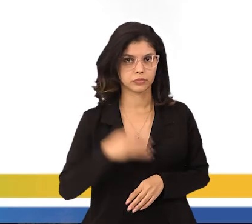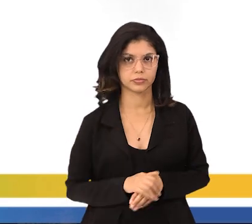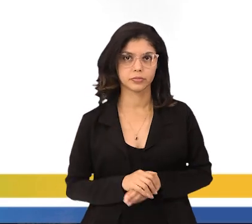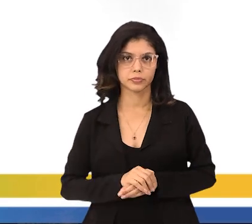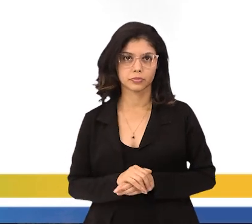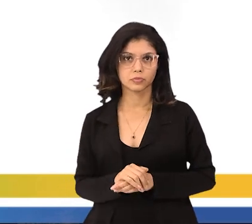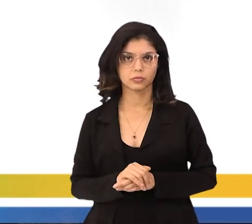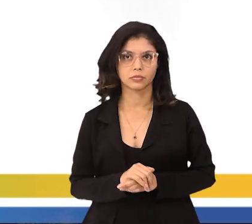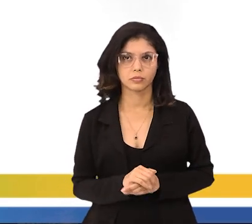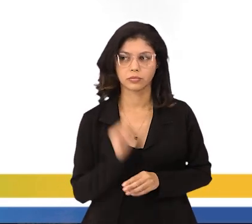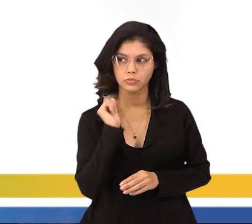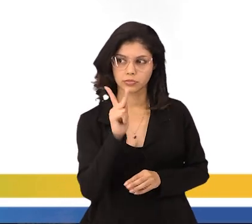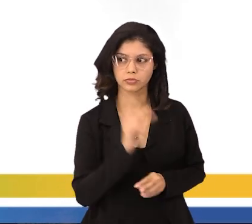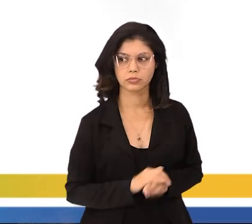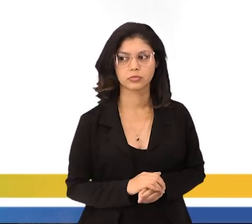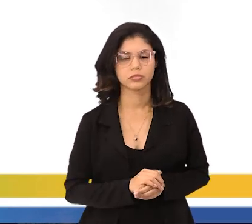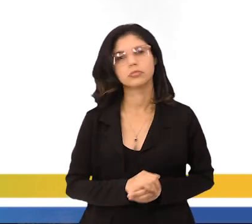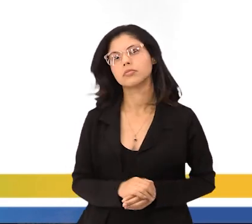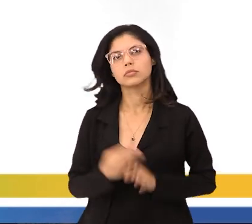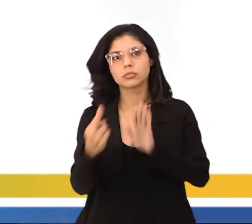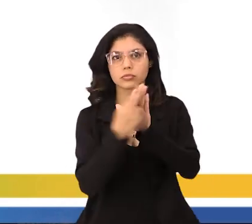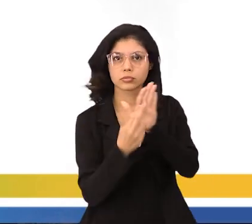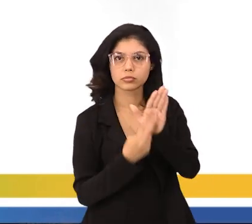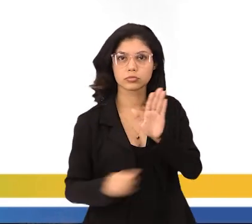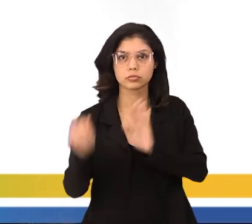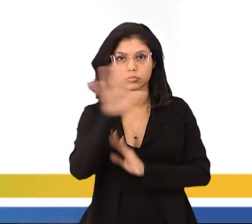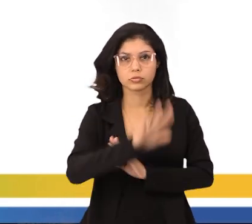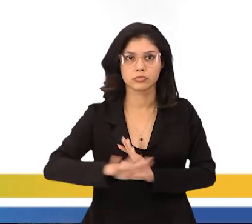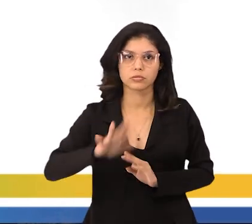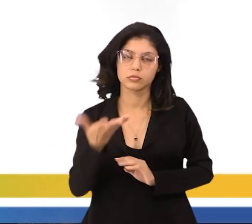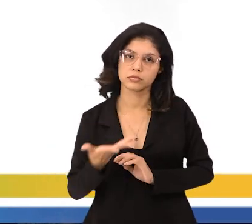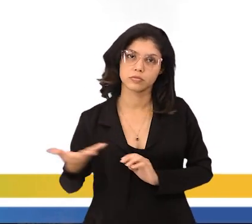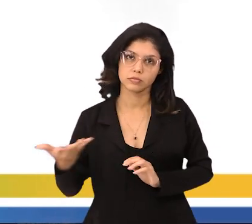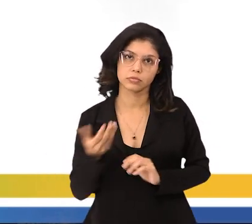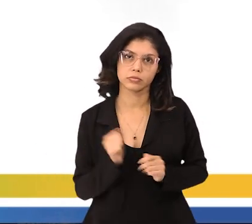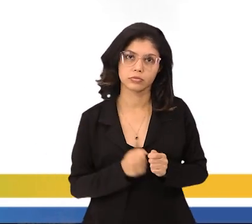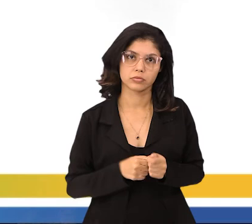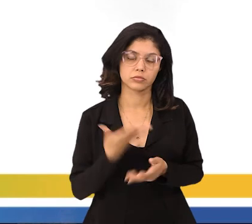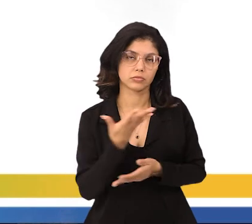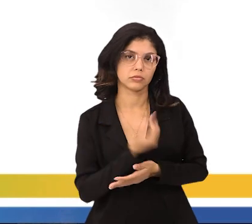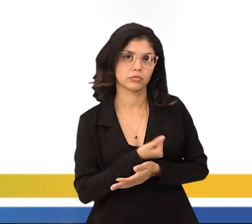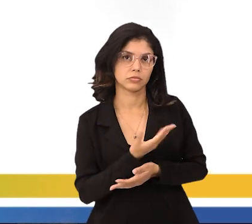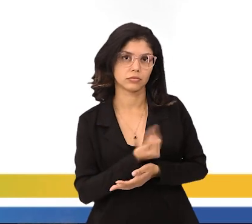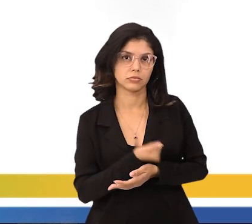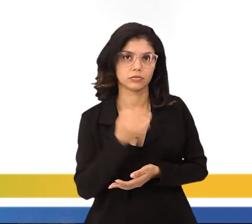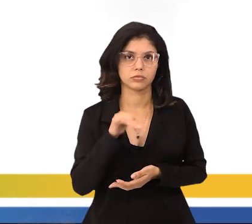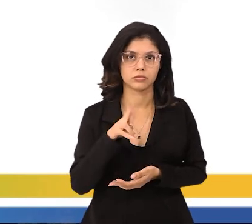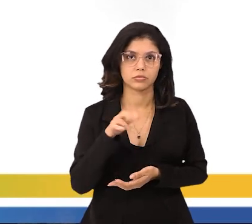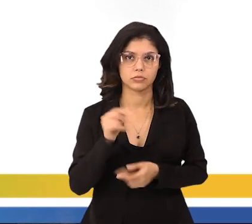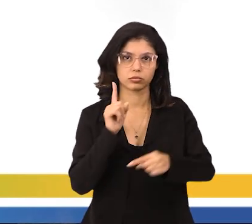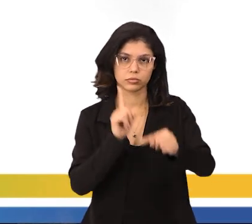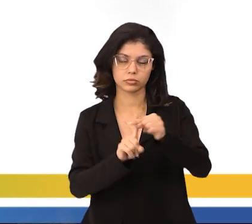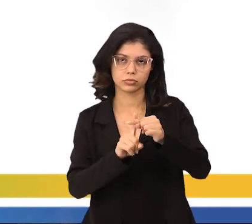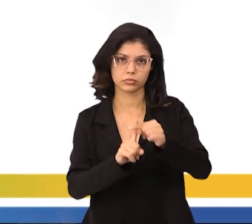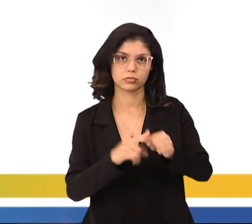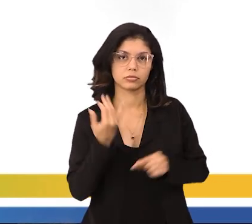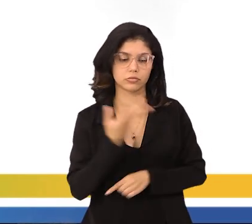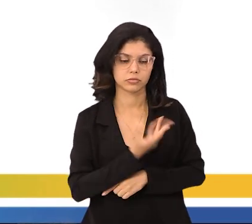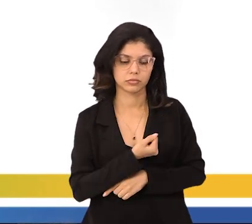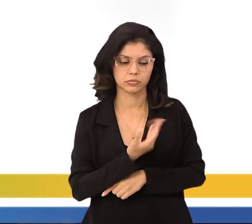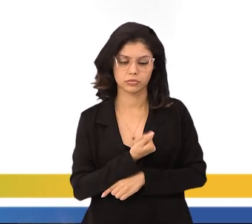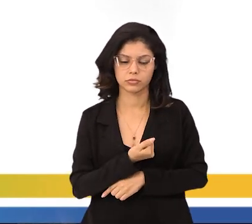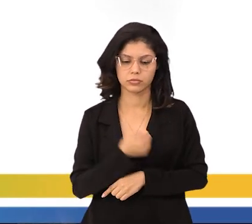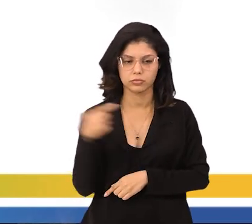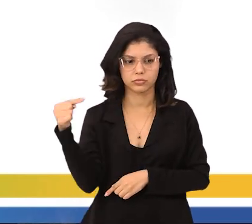243. Ok? Essa regra se generaliza tanto para uma base, né, sendo um número inteiro positivo,